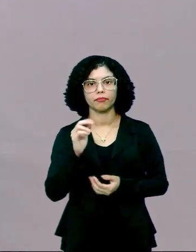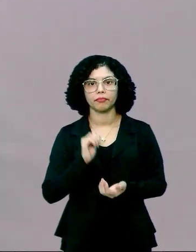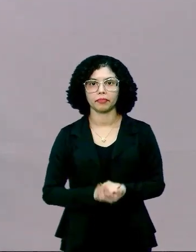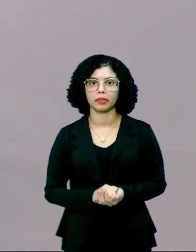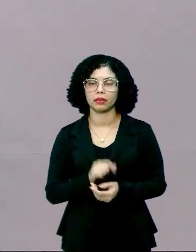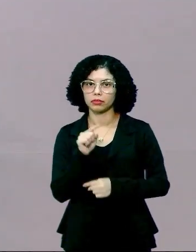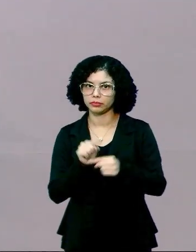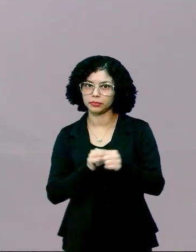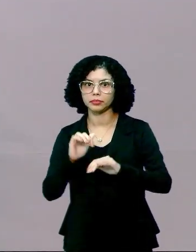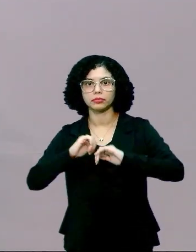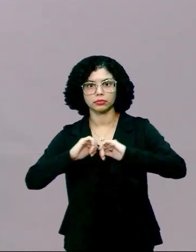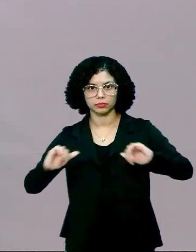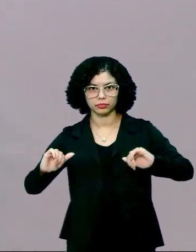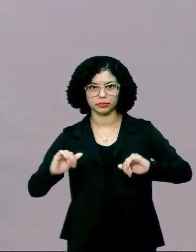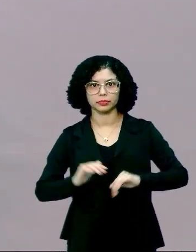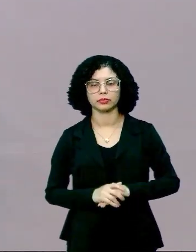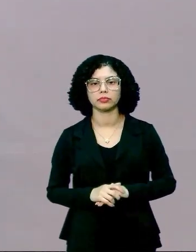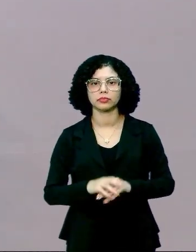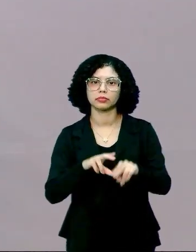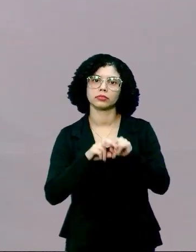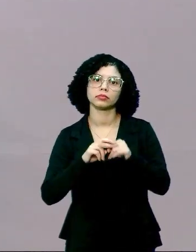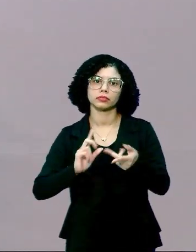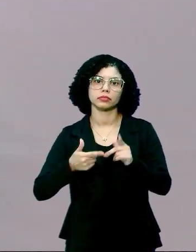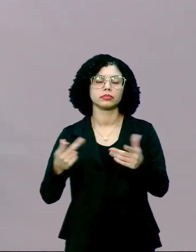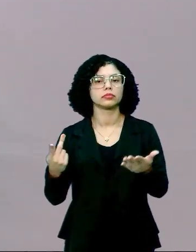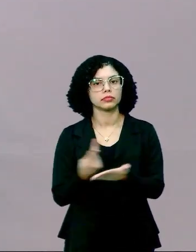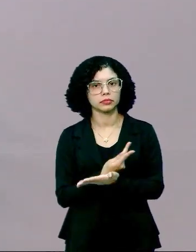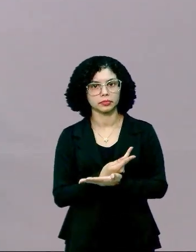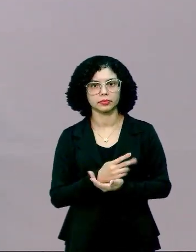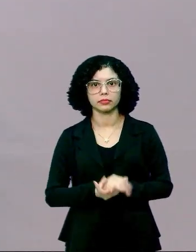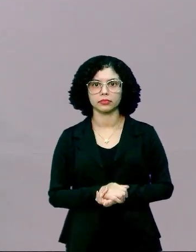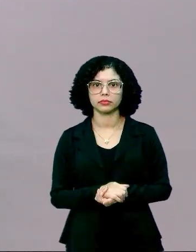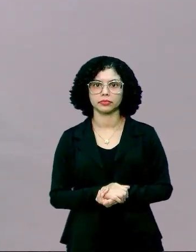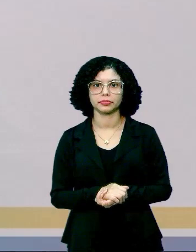que divide a população. Portanto, a letra E também não